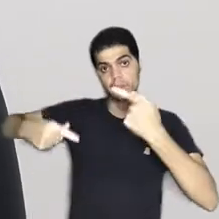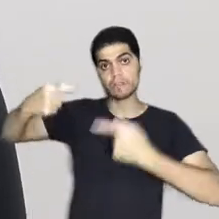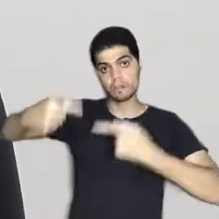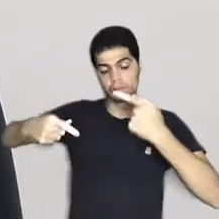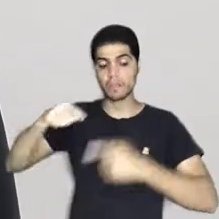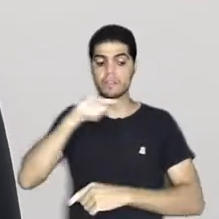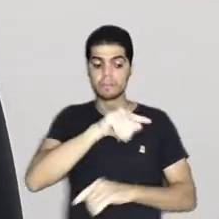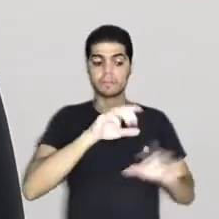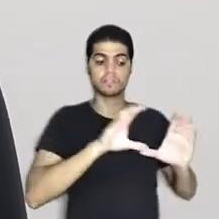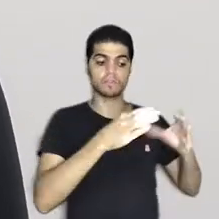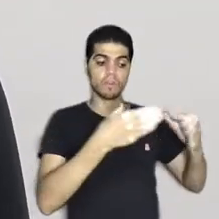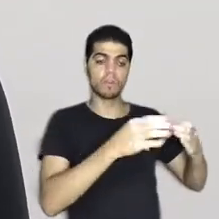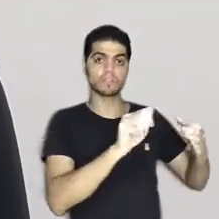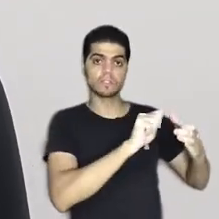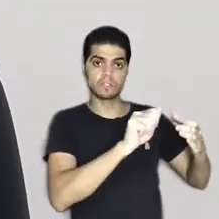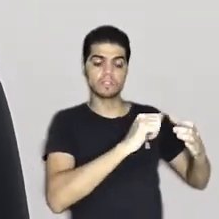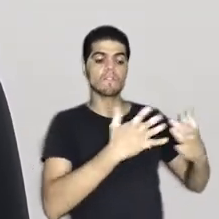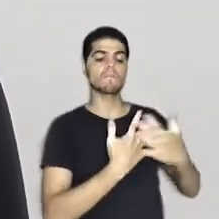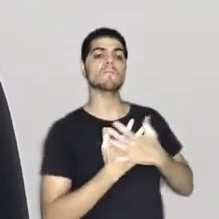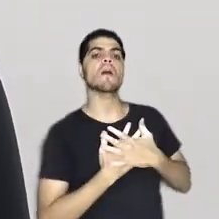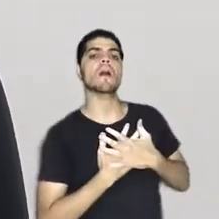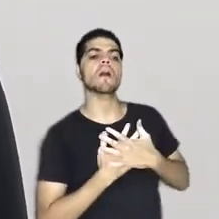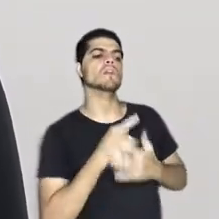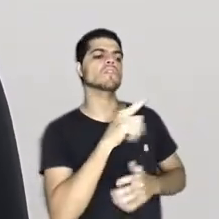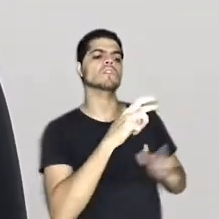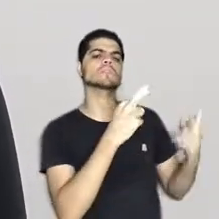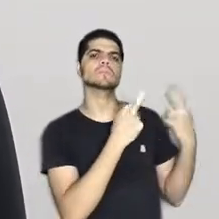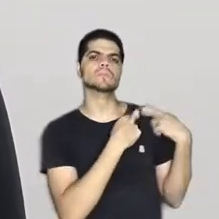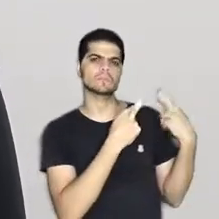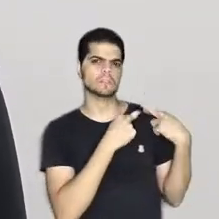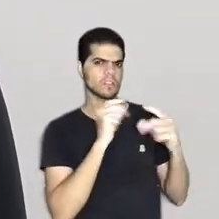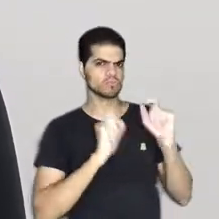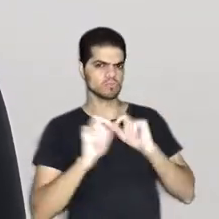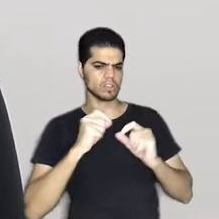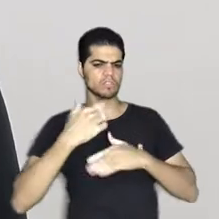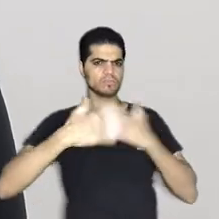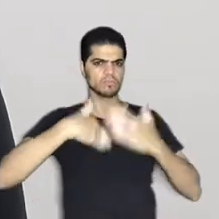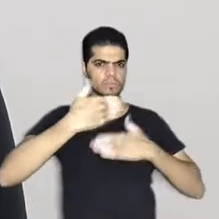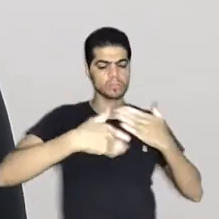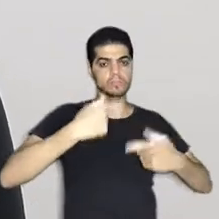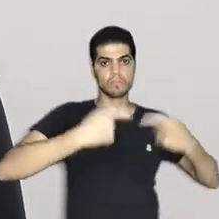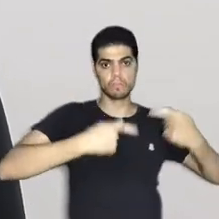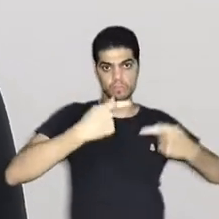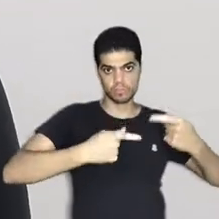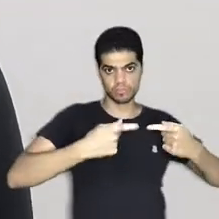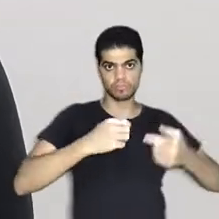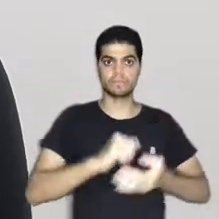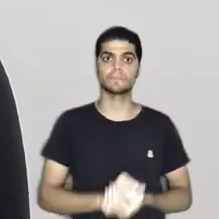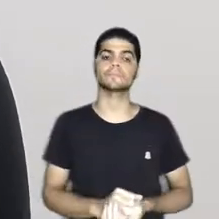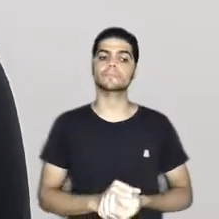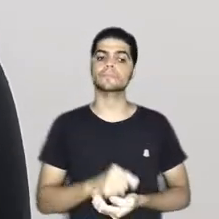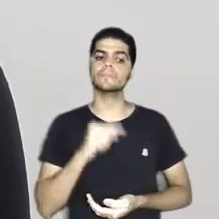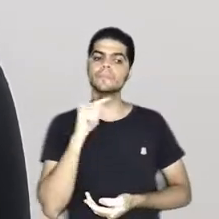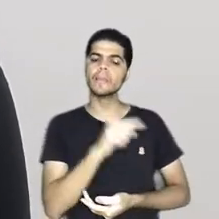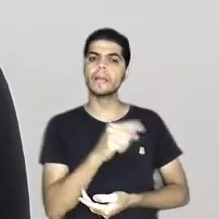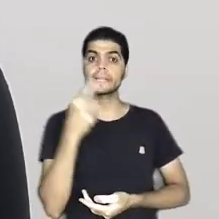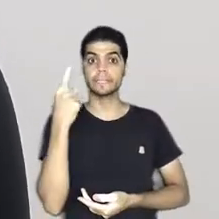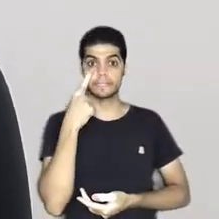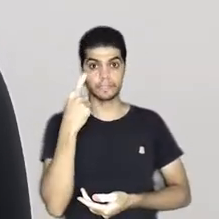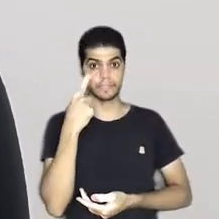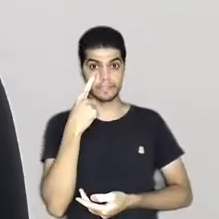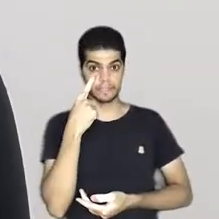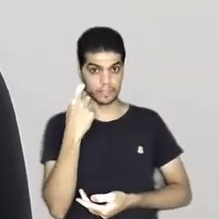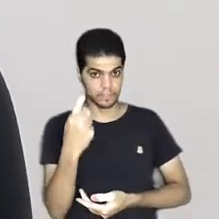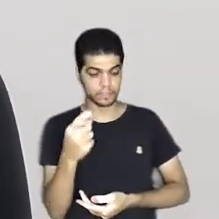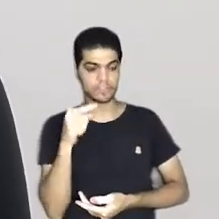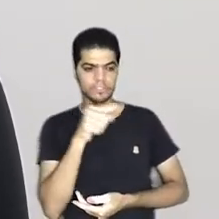o papel desta fraternidade nos processos políticos do Brasil. E interessante porque